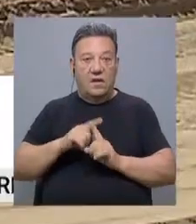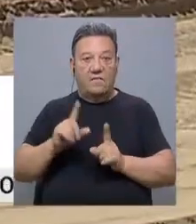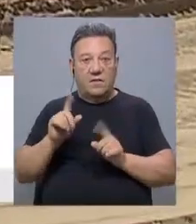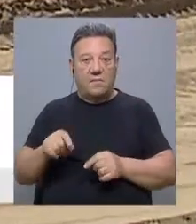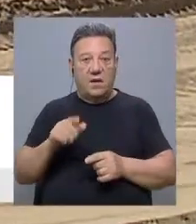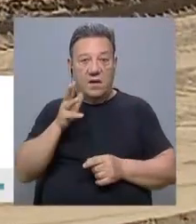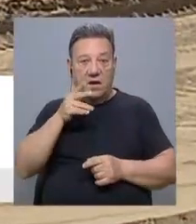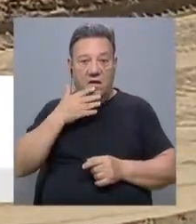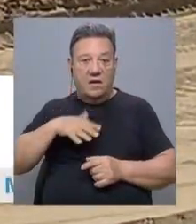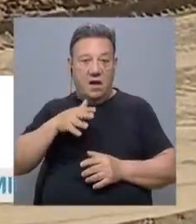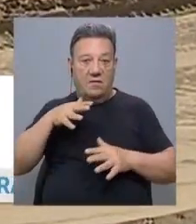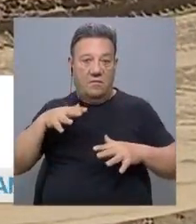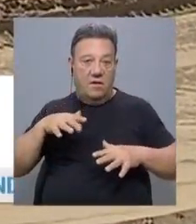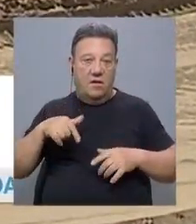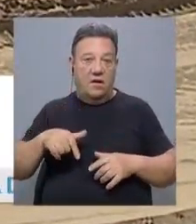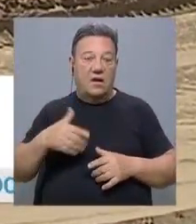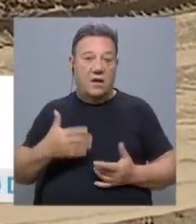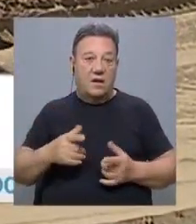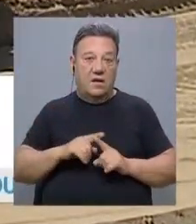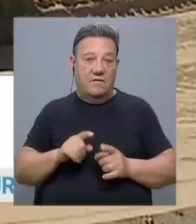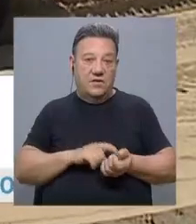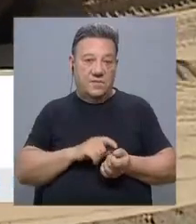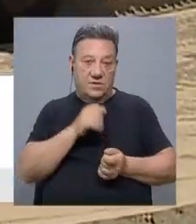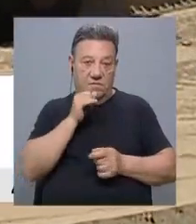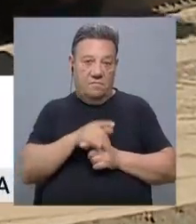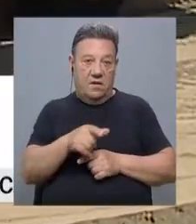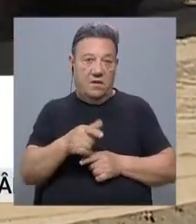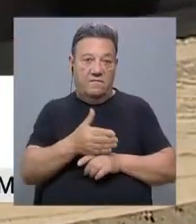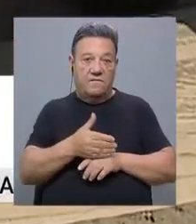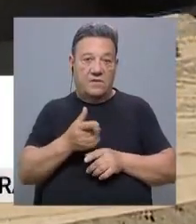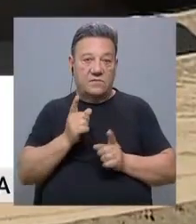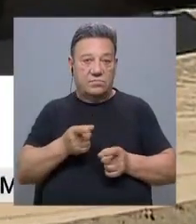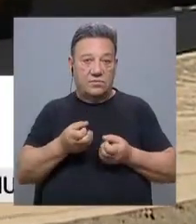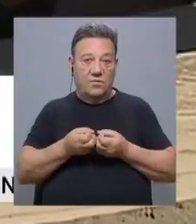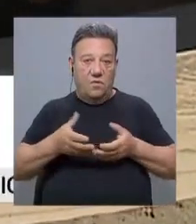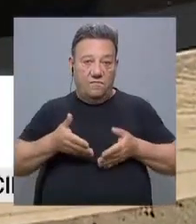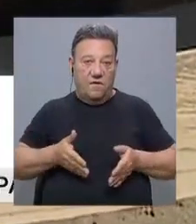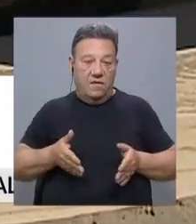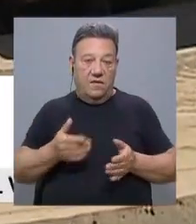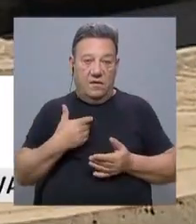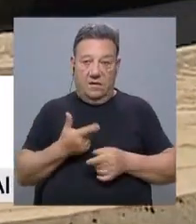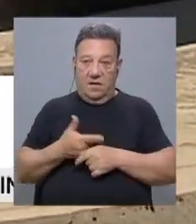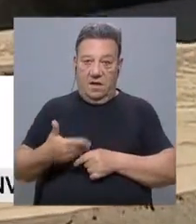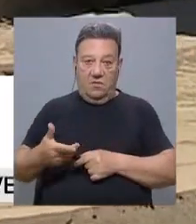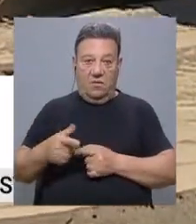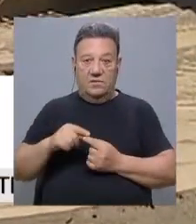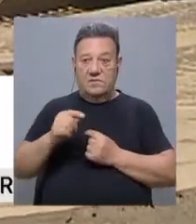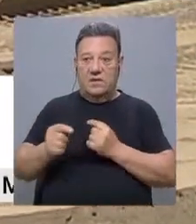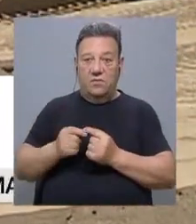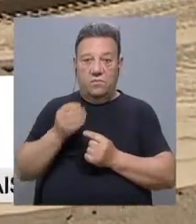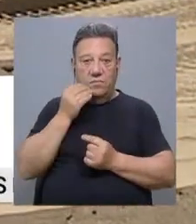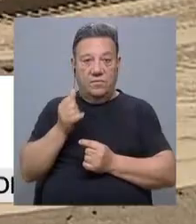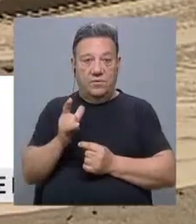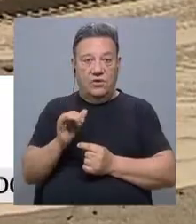o aquecimento da água numa altura em que há diversas espécies marinhas na fase da desova. Estamos numa altura do ciclo biológico